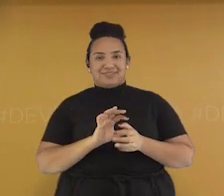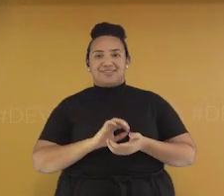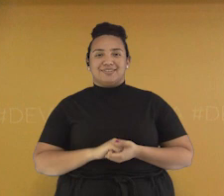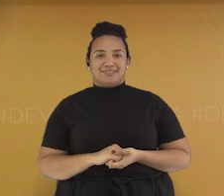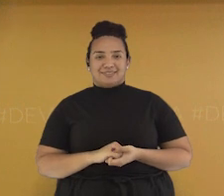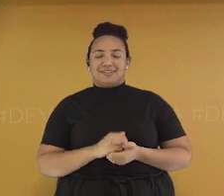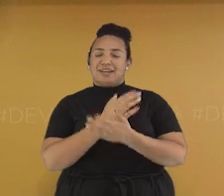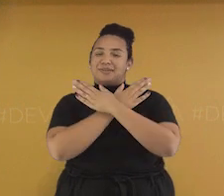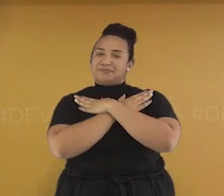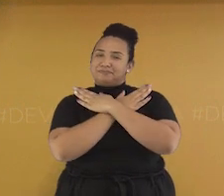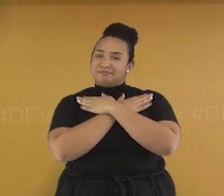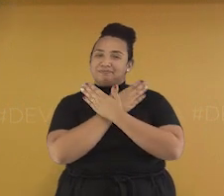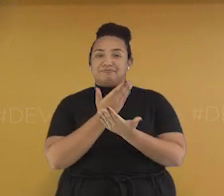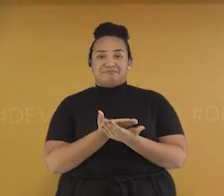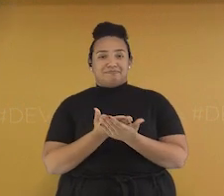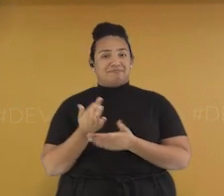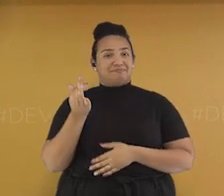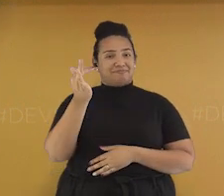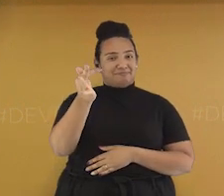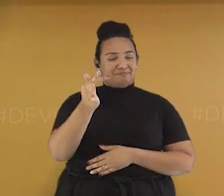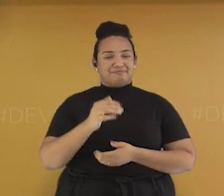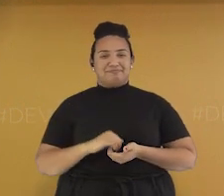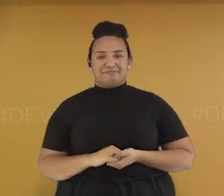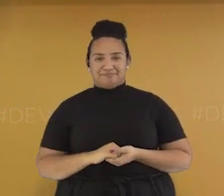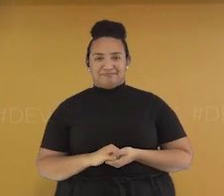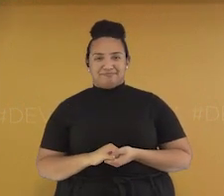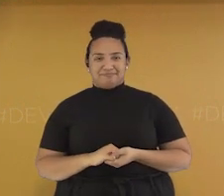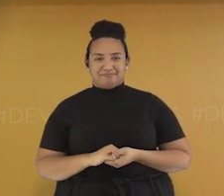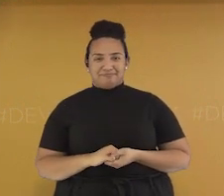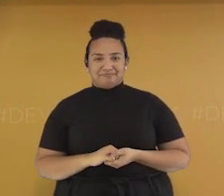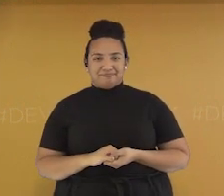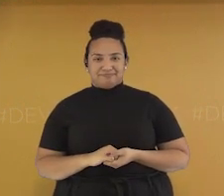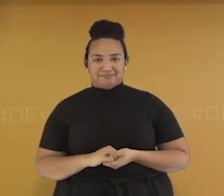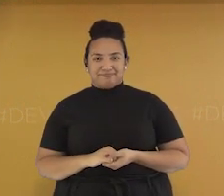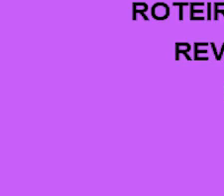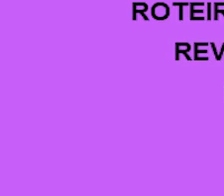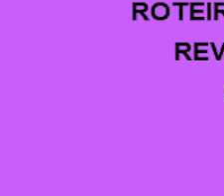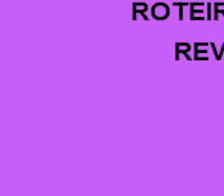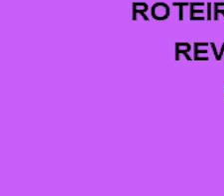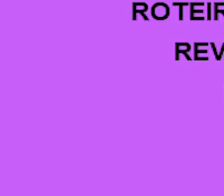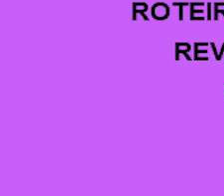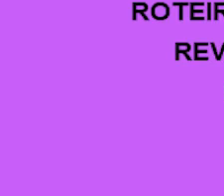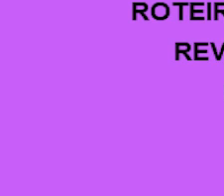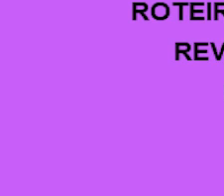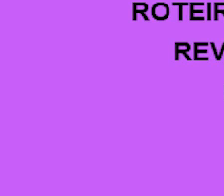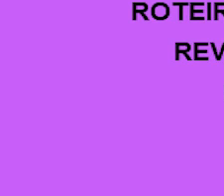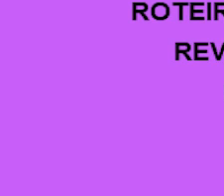que, mesmo distantes, estamos juntos. Um abraço e até a próxima!